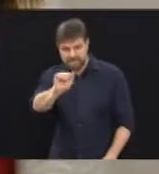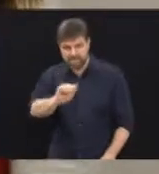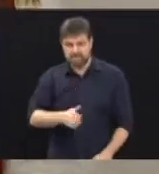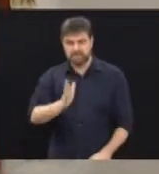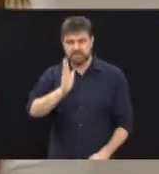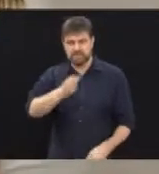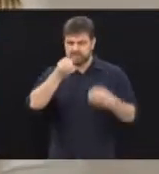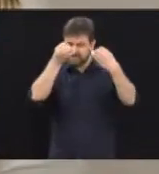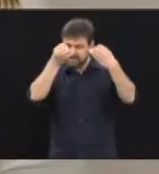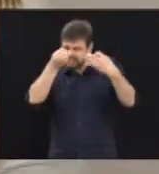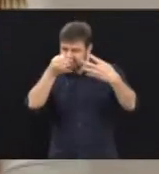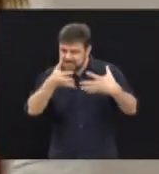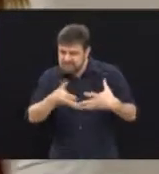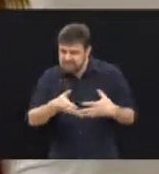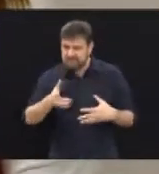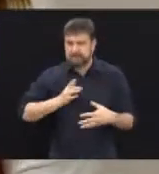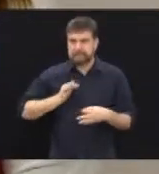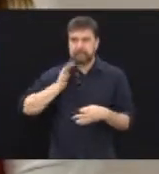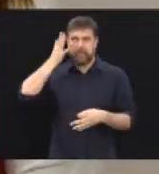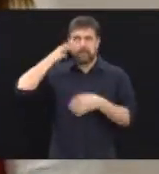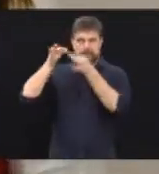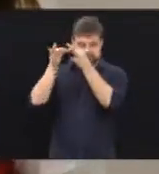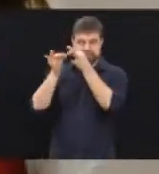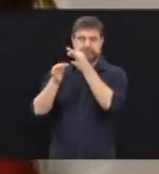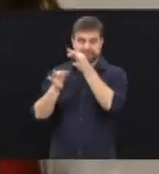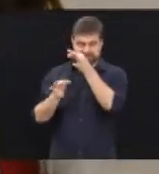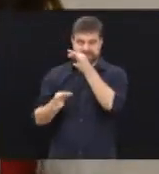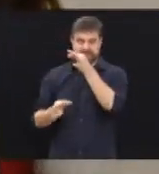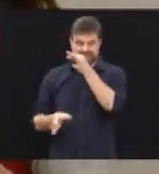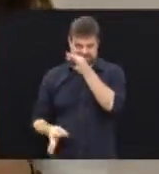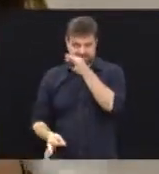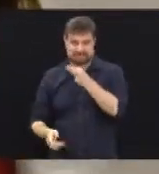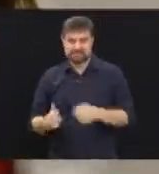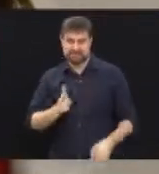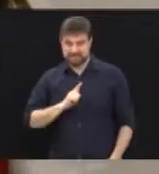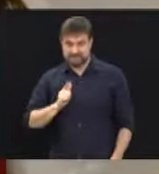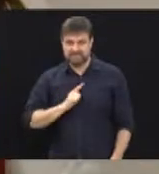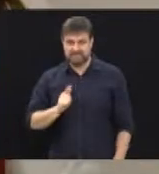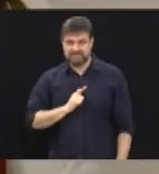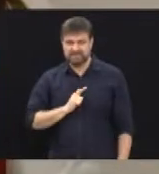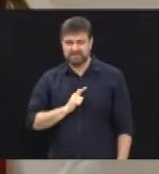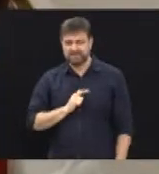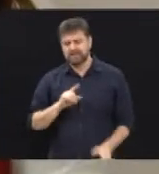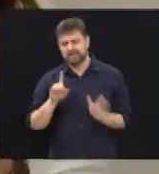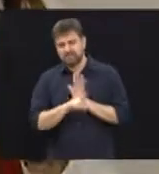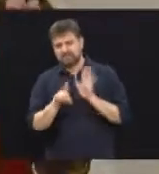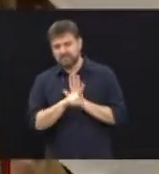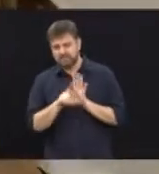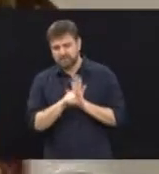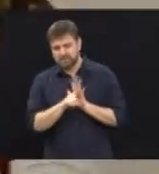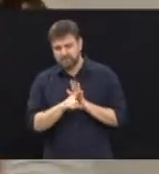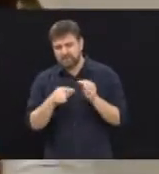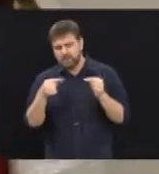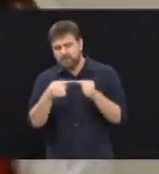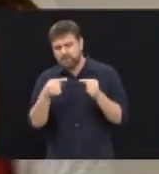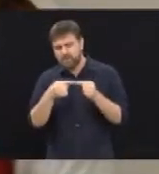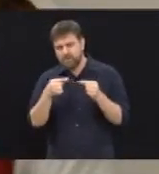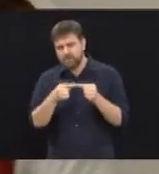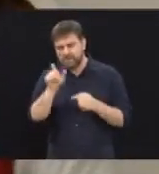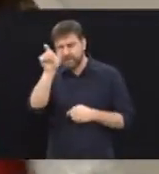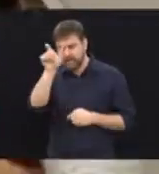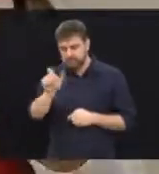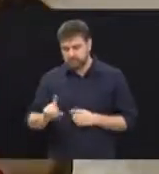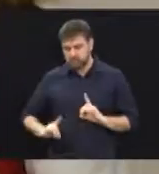falou um pouquinho, né? Porque tem muita coisa para se falar de hormônios. Mas assim, existe alguma relação entre hormônios e a